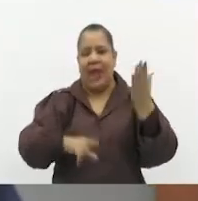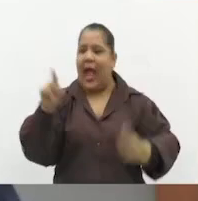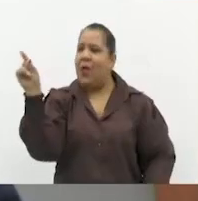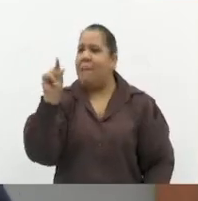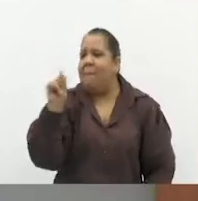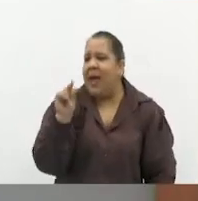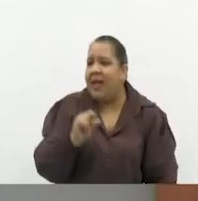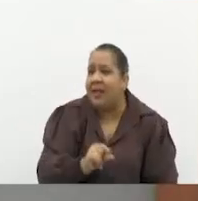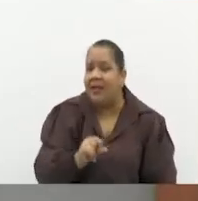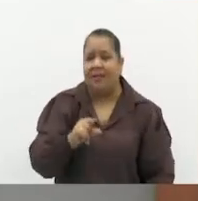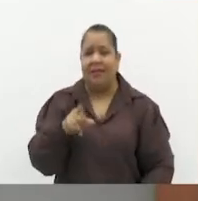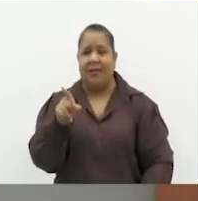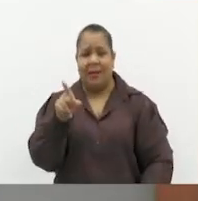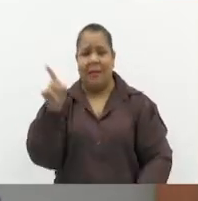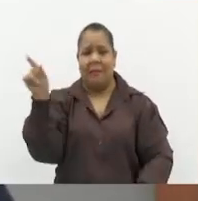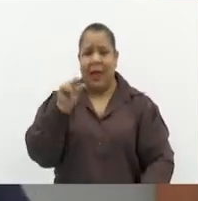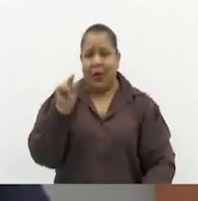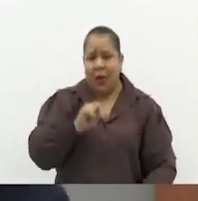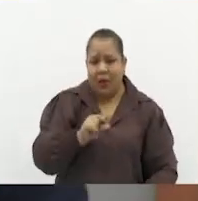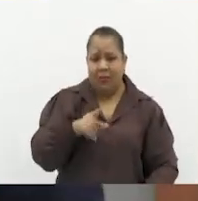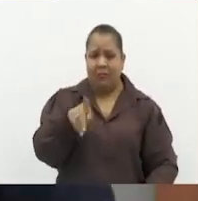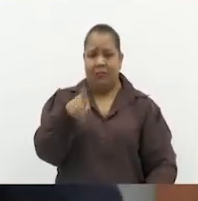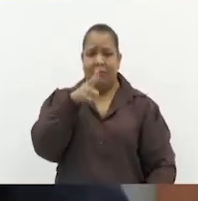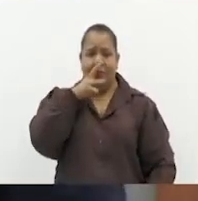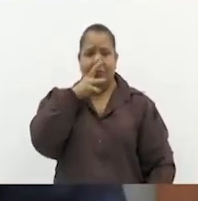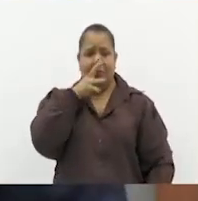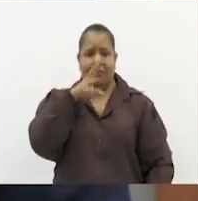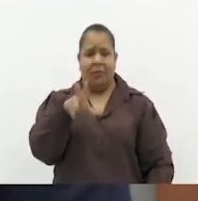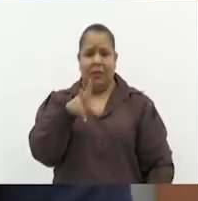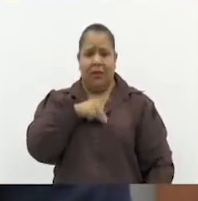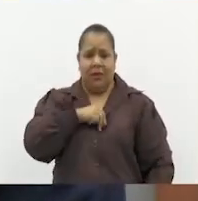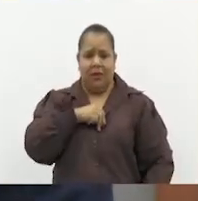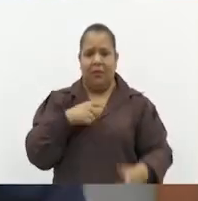pasmem, pelo menor preço, trabalhadores de enfermagem no SUS estadual.